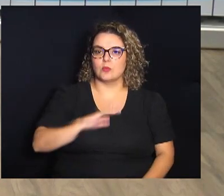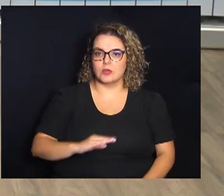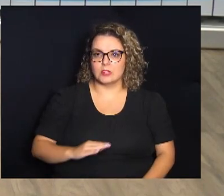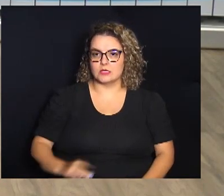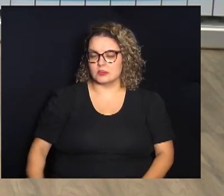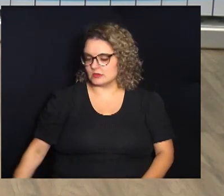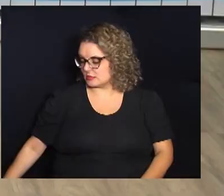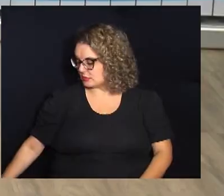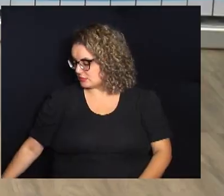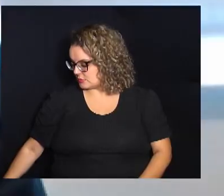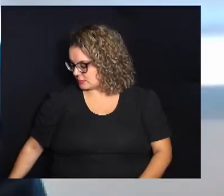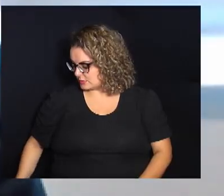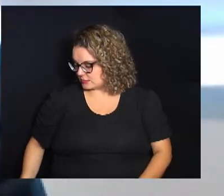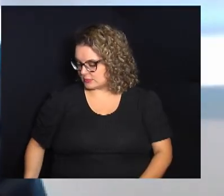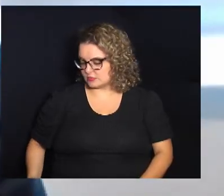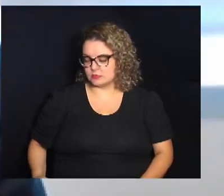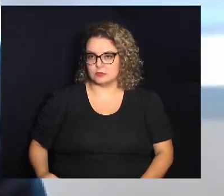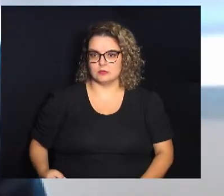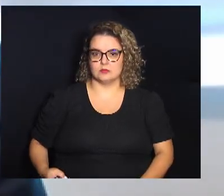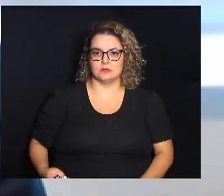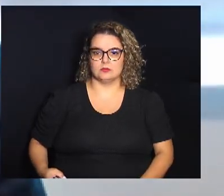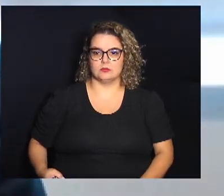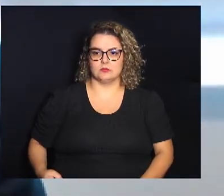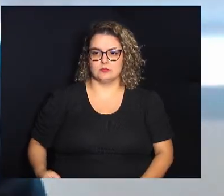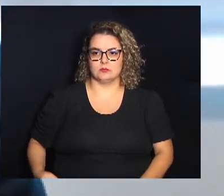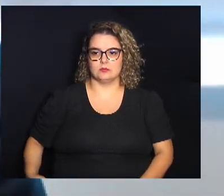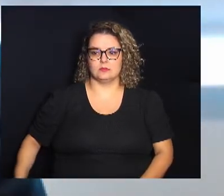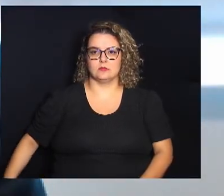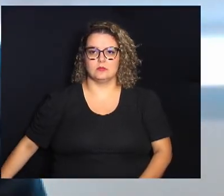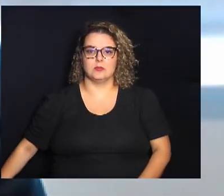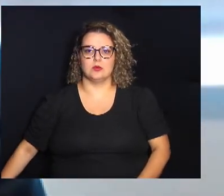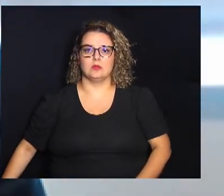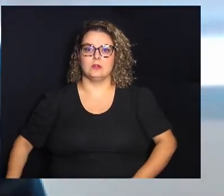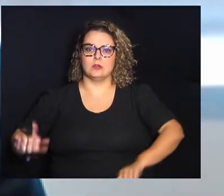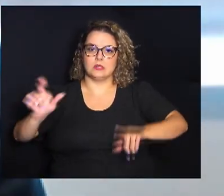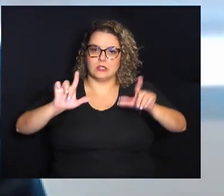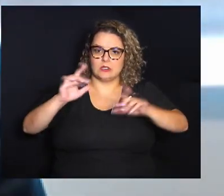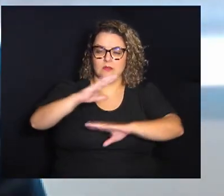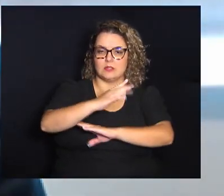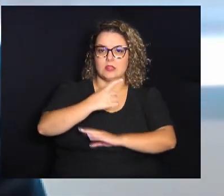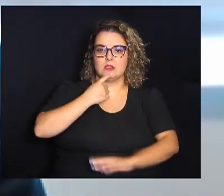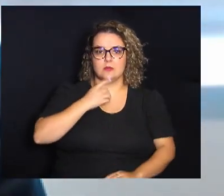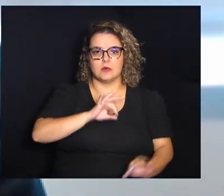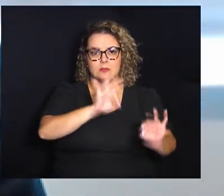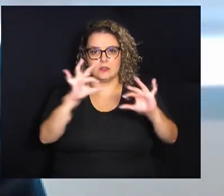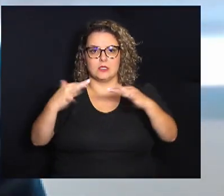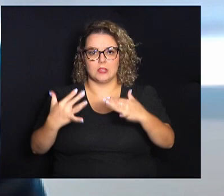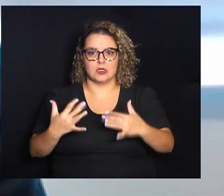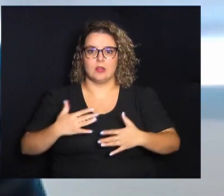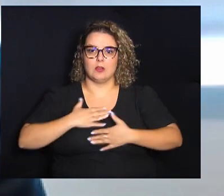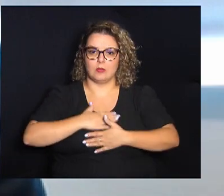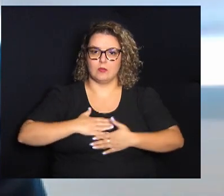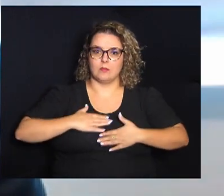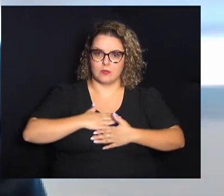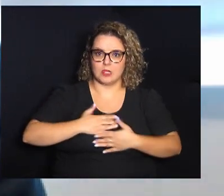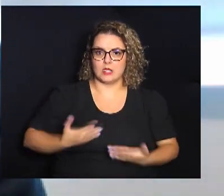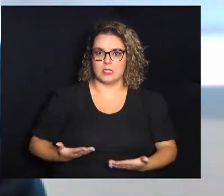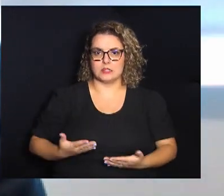TV Câmara e todos os telespectadores. É sempre um prazer estar aqui, poder colaborar com vocês e, enfim, tentar ajudar sempre que